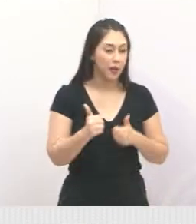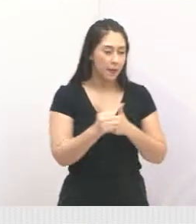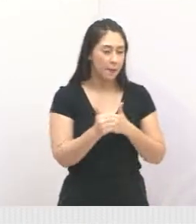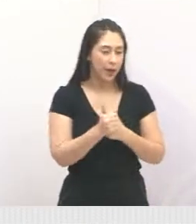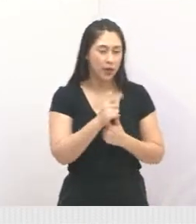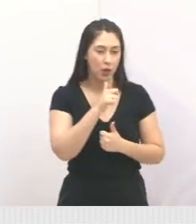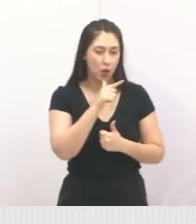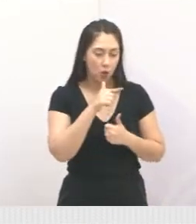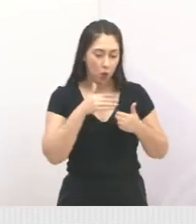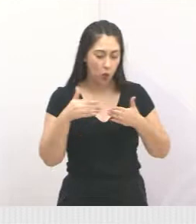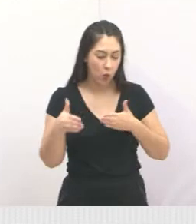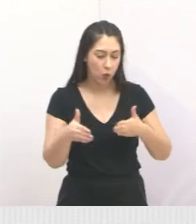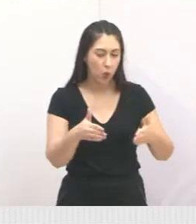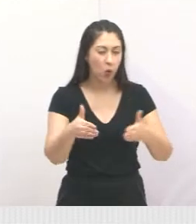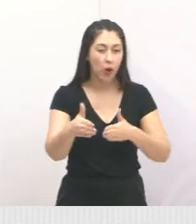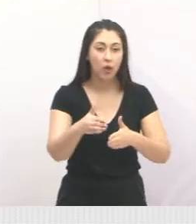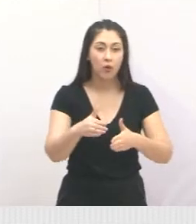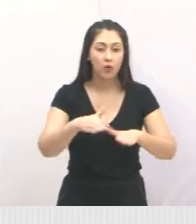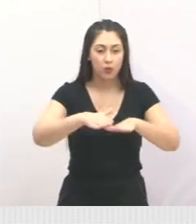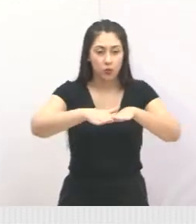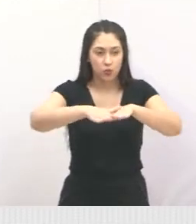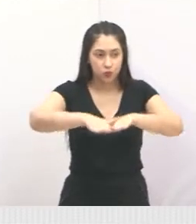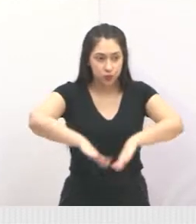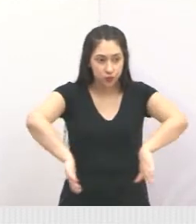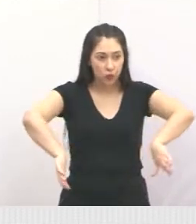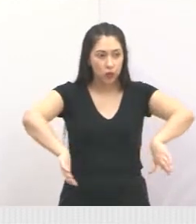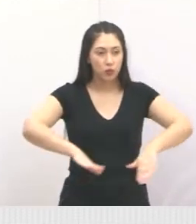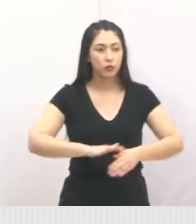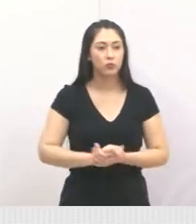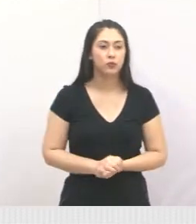Rio Paraíba, que afundou o asfalto. Próximo.